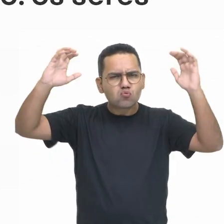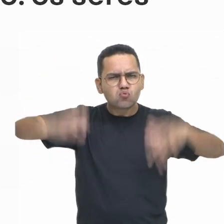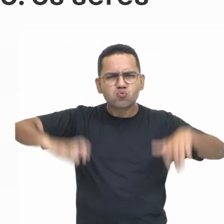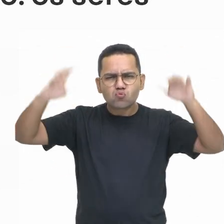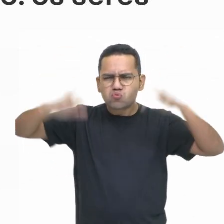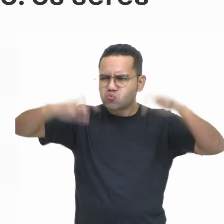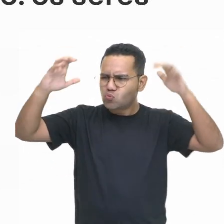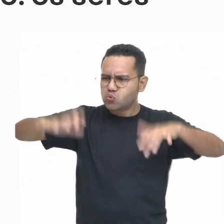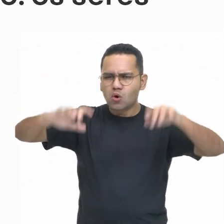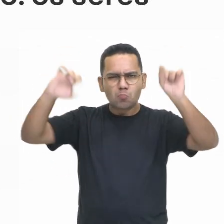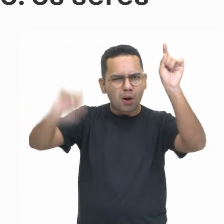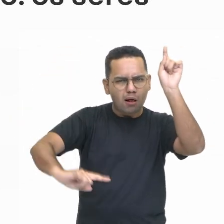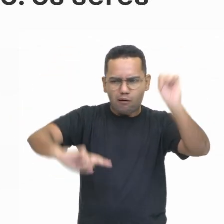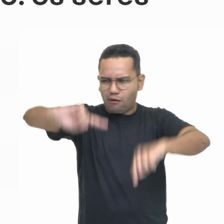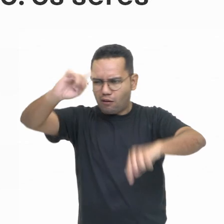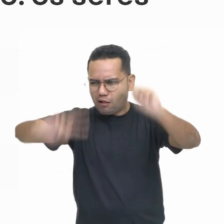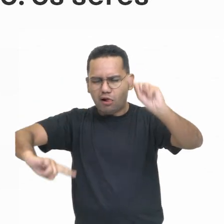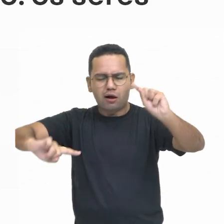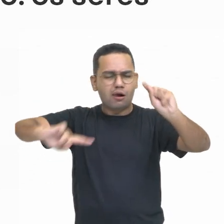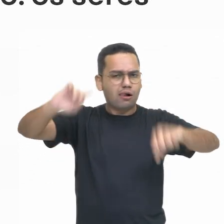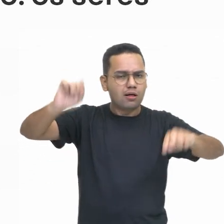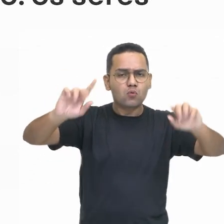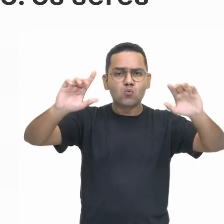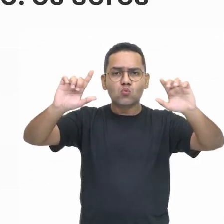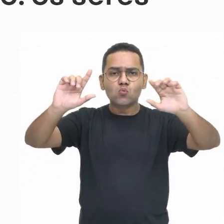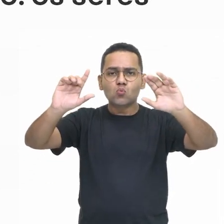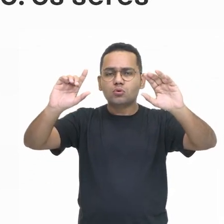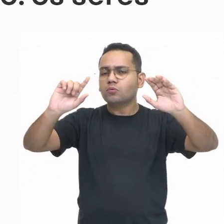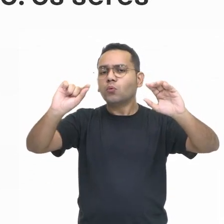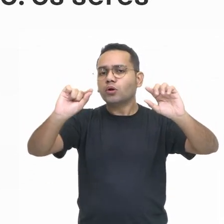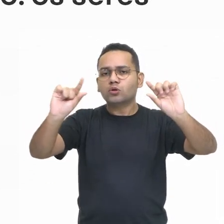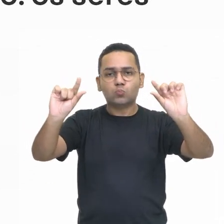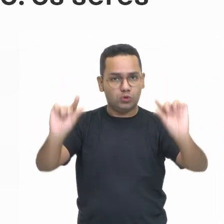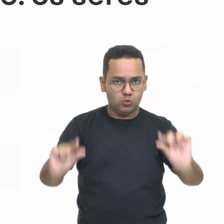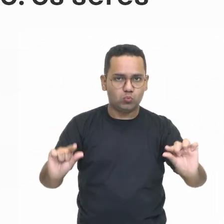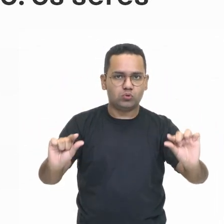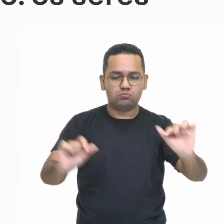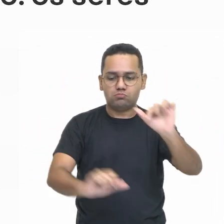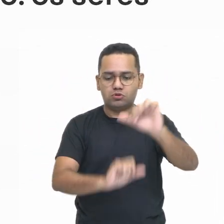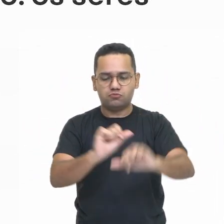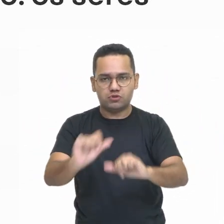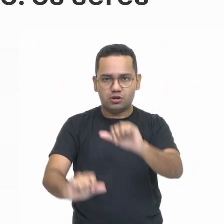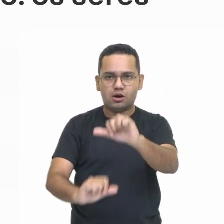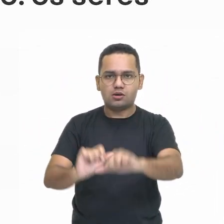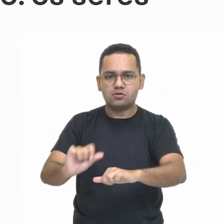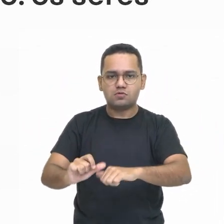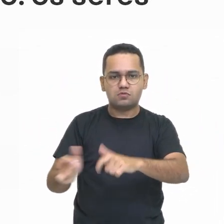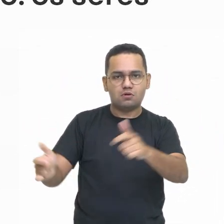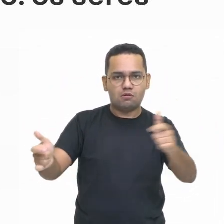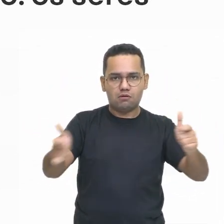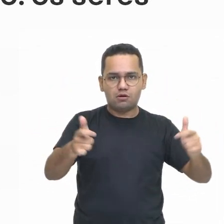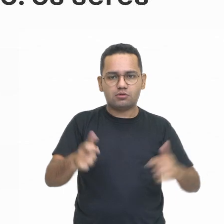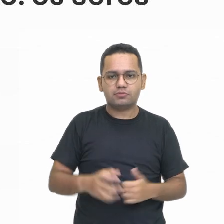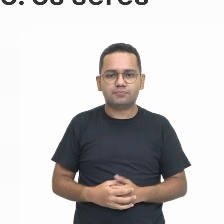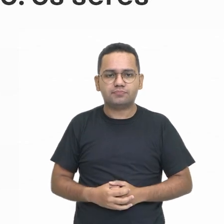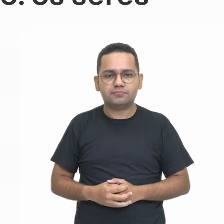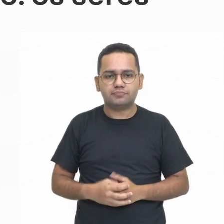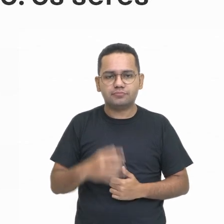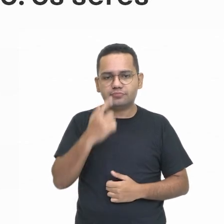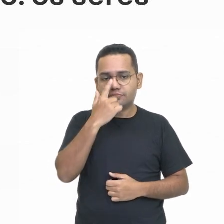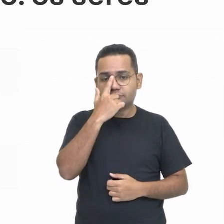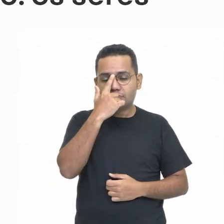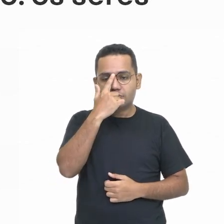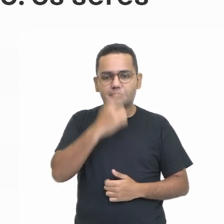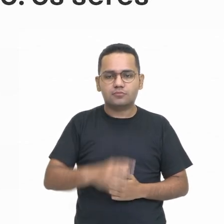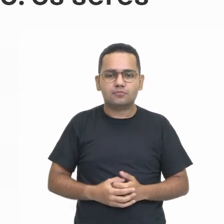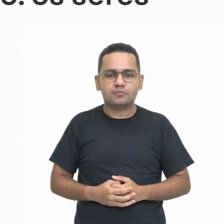mudando também essa atmosfera primitiva. E como não tinha mais material